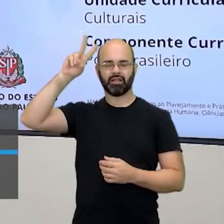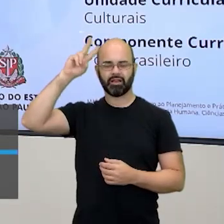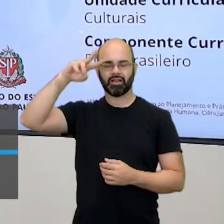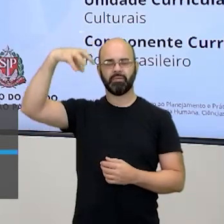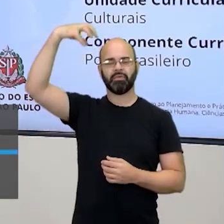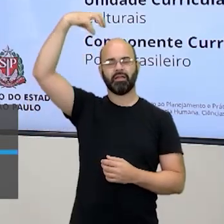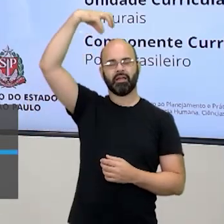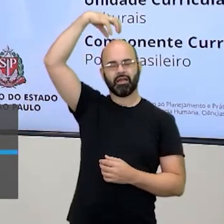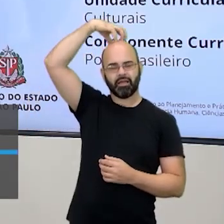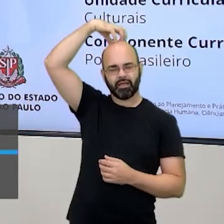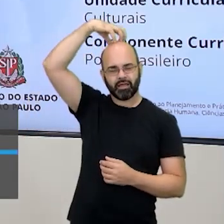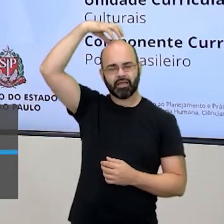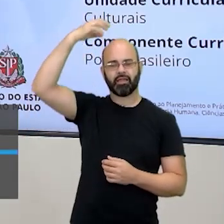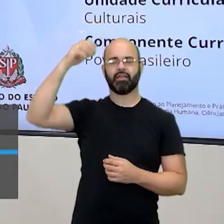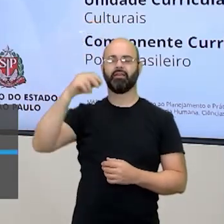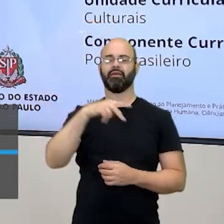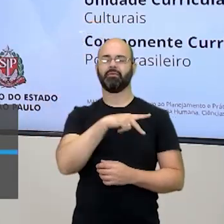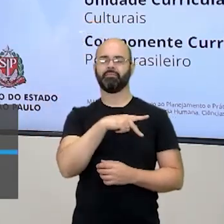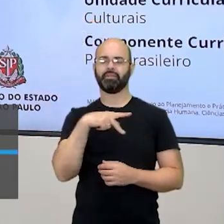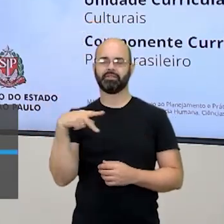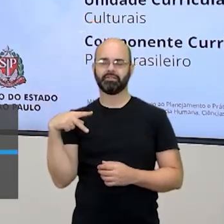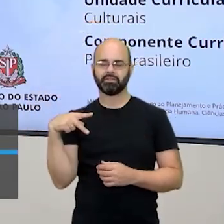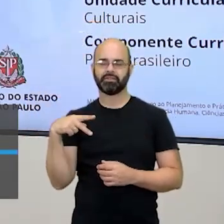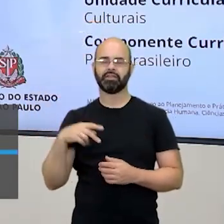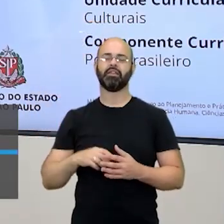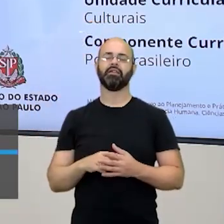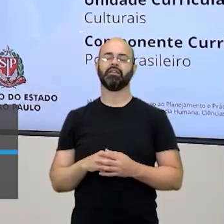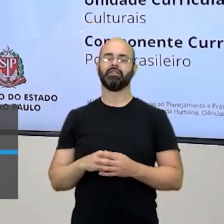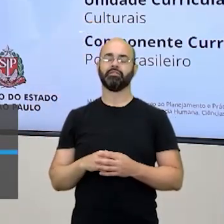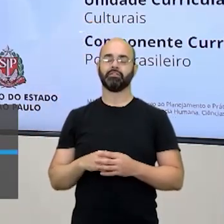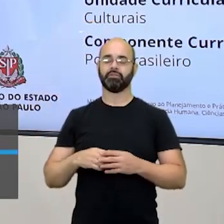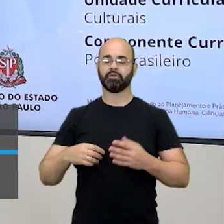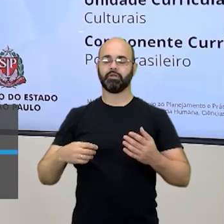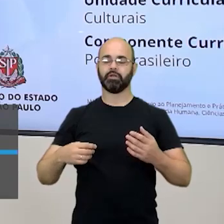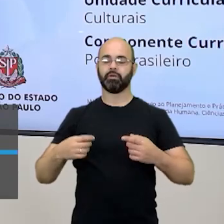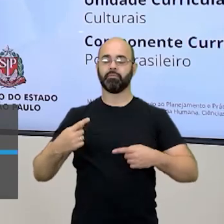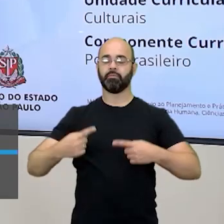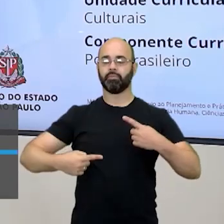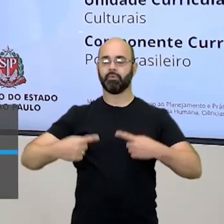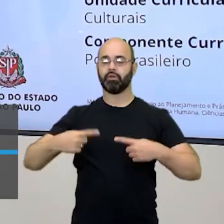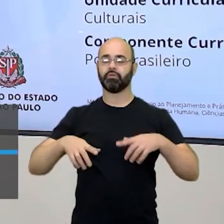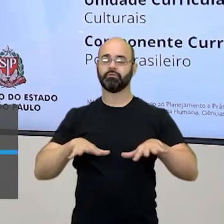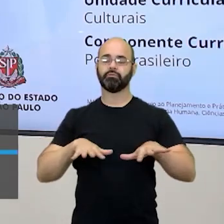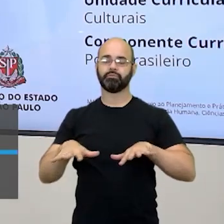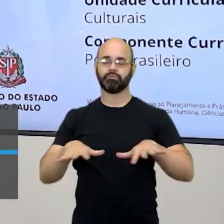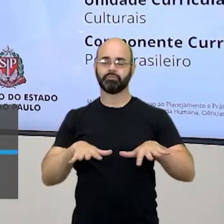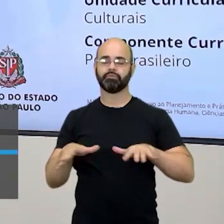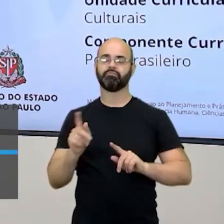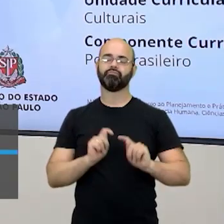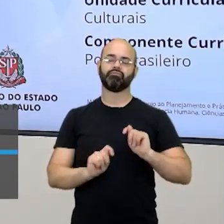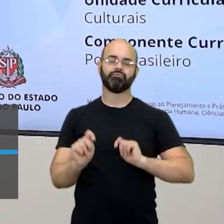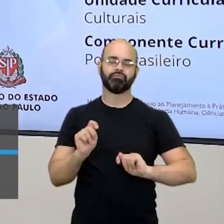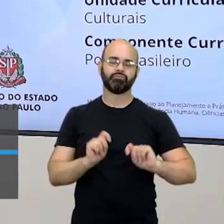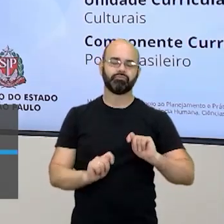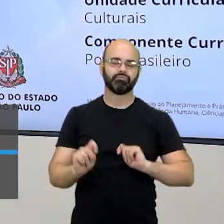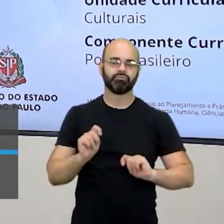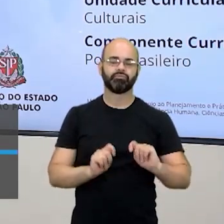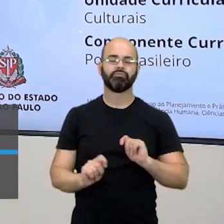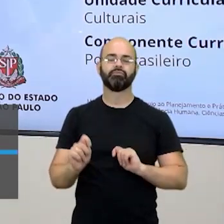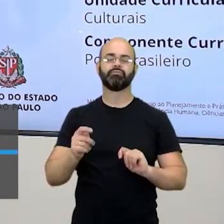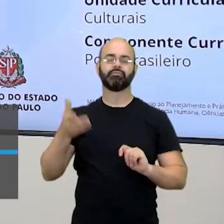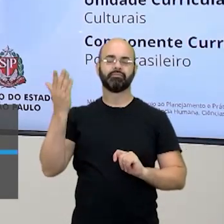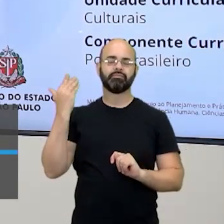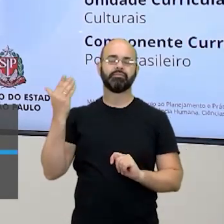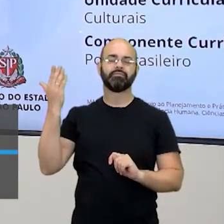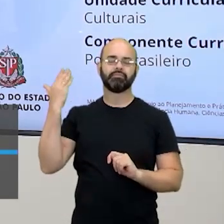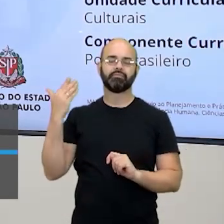movimentos sociais, de grandes movimentos políticos, de grandes movimentos econômicos. O que nos